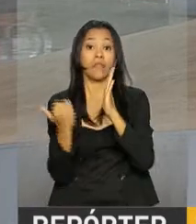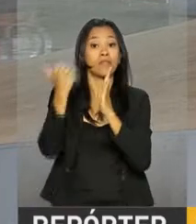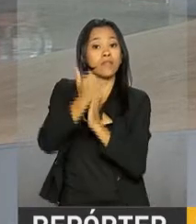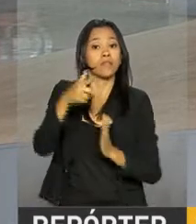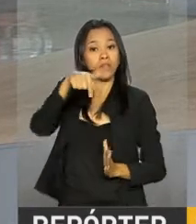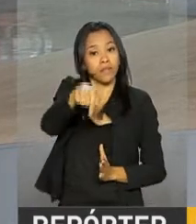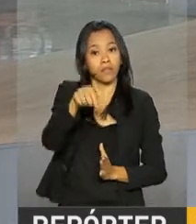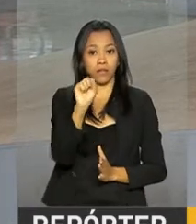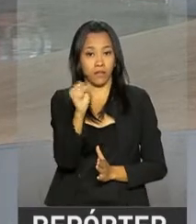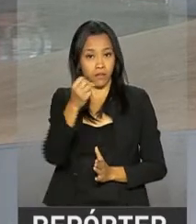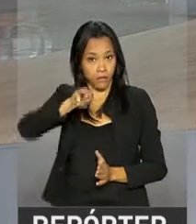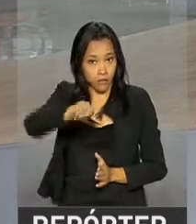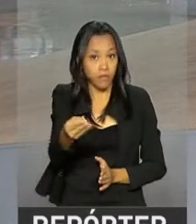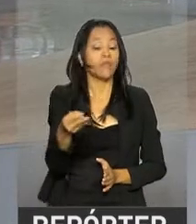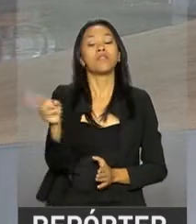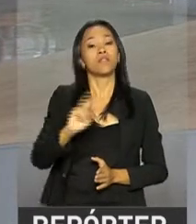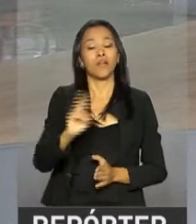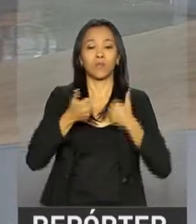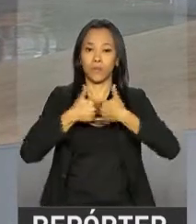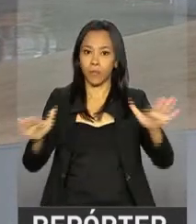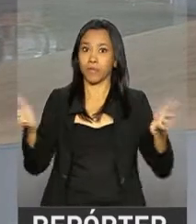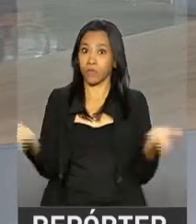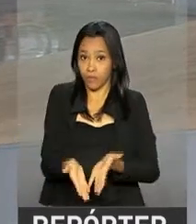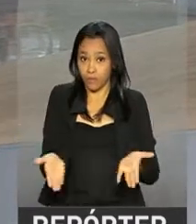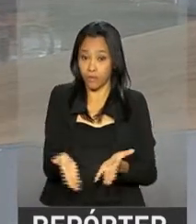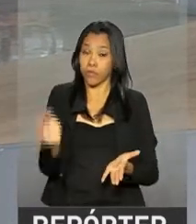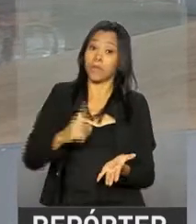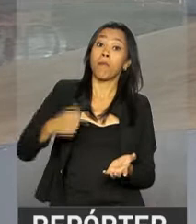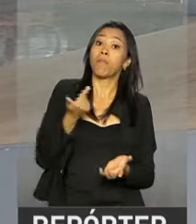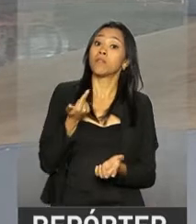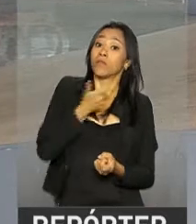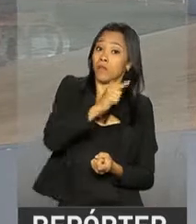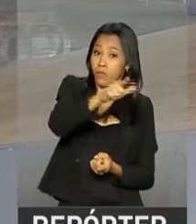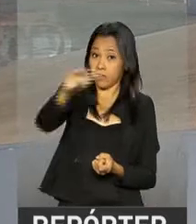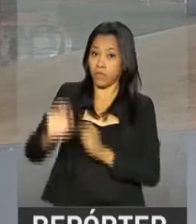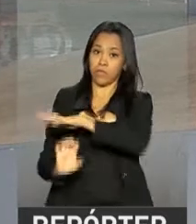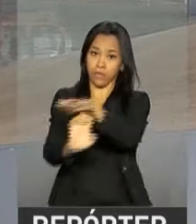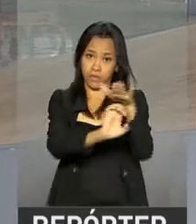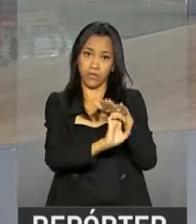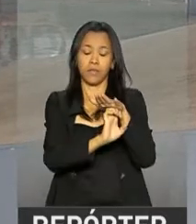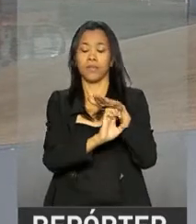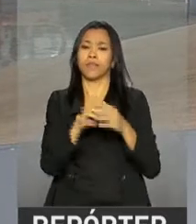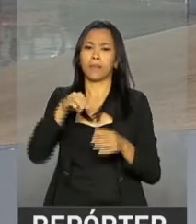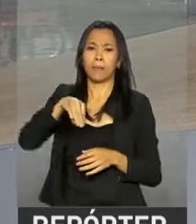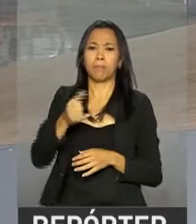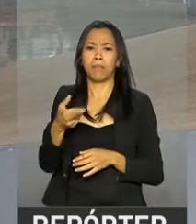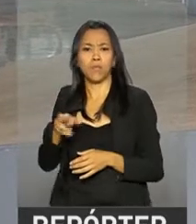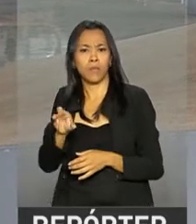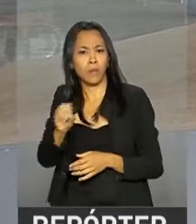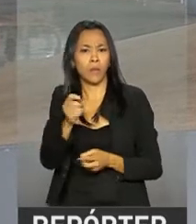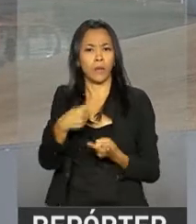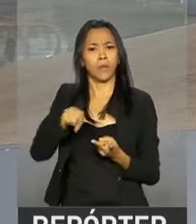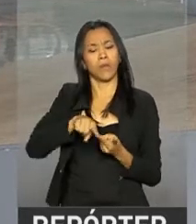78 milhões de reais começa hoje já para as demais empresas incluindo aí micro pequenas